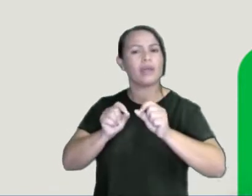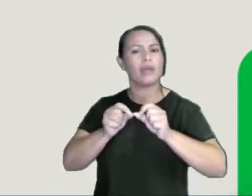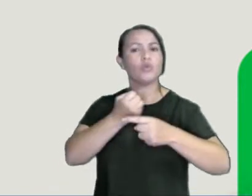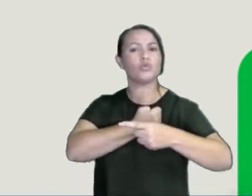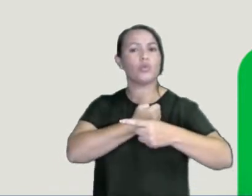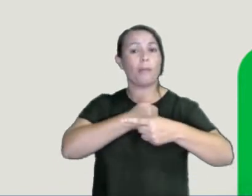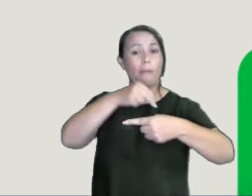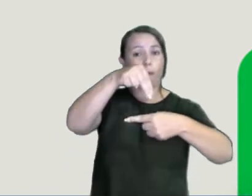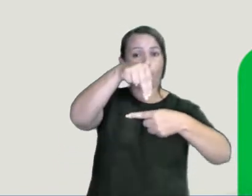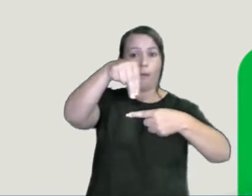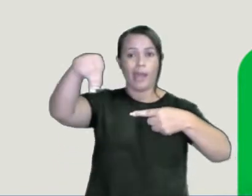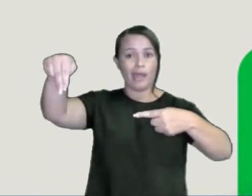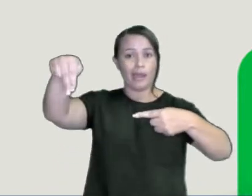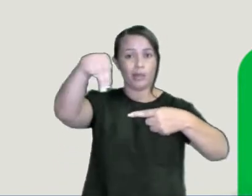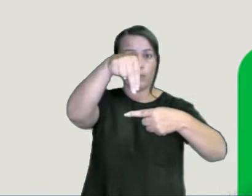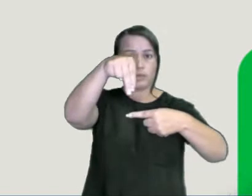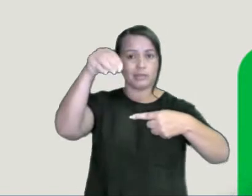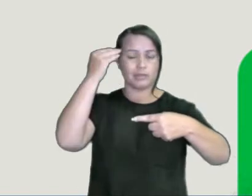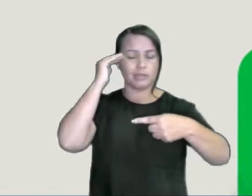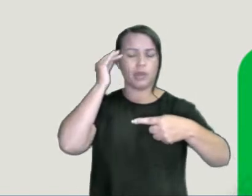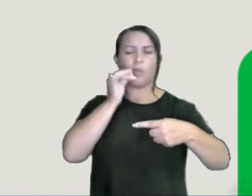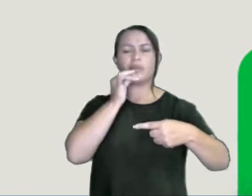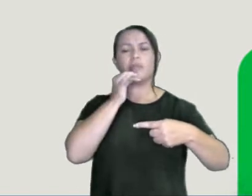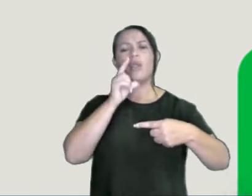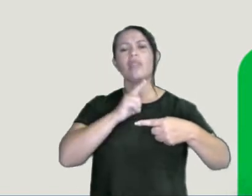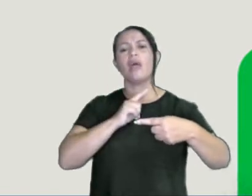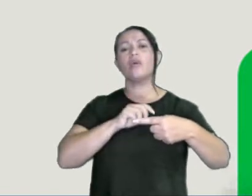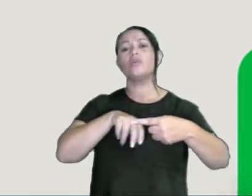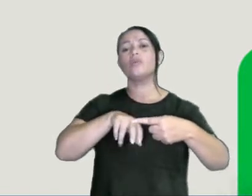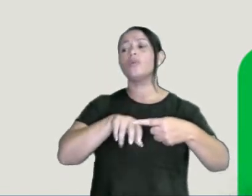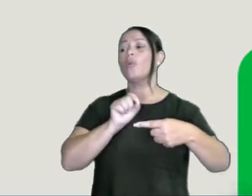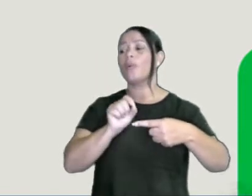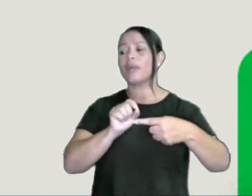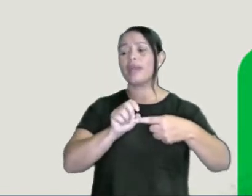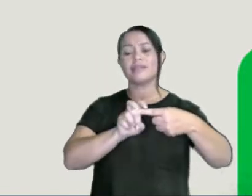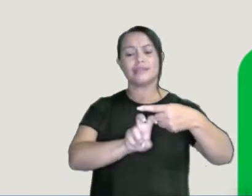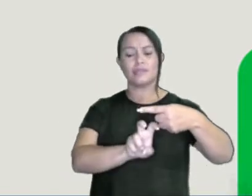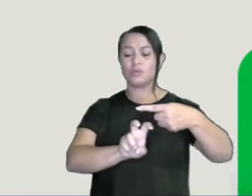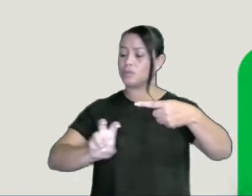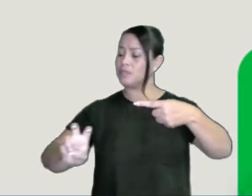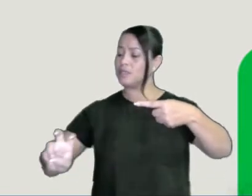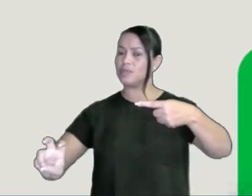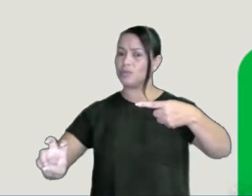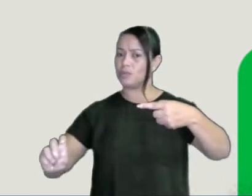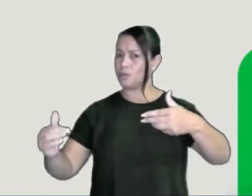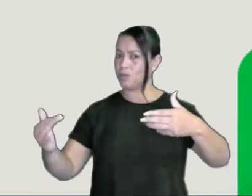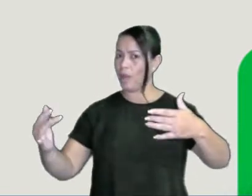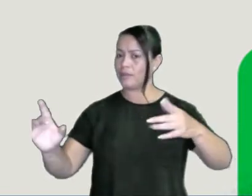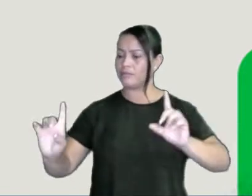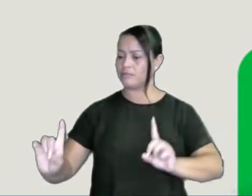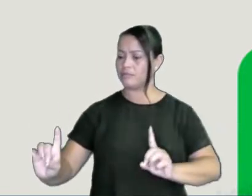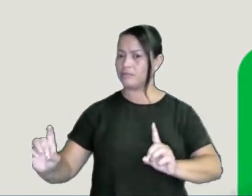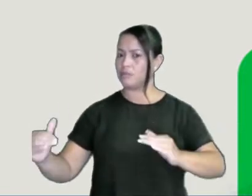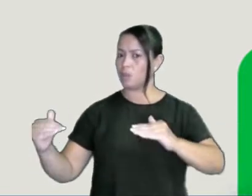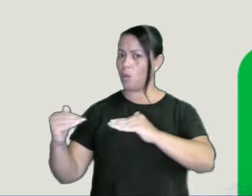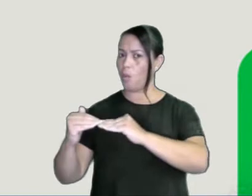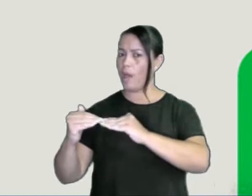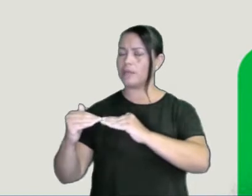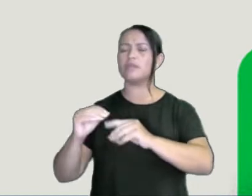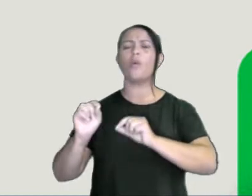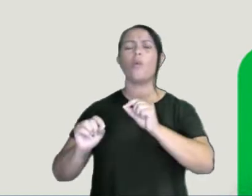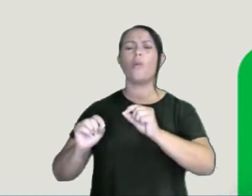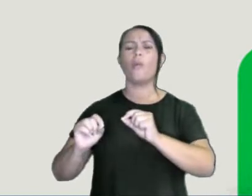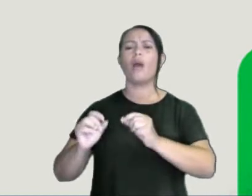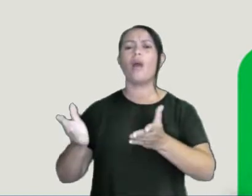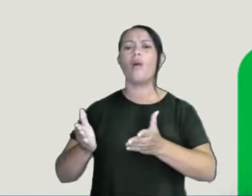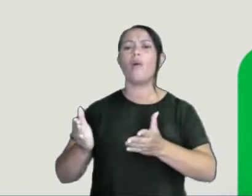Os numeradores, não é isso? Então, aqui eu tenho 5 e 5. São iguais, não é isso? Pronto. Qual o